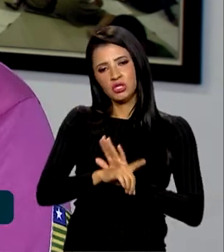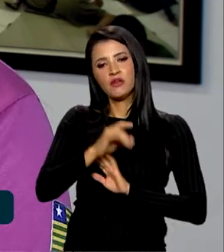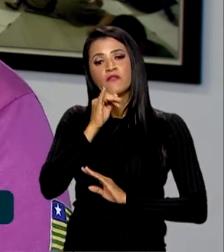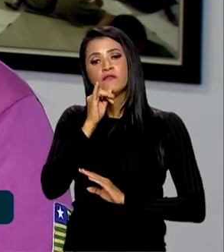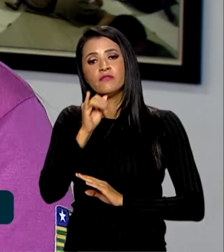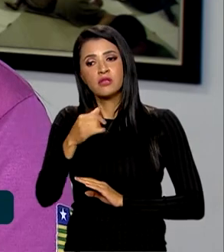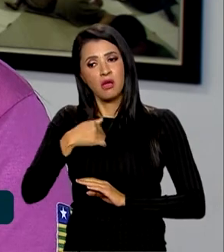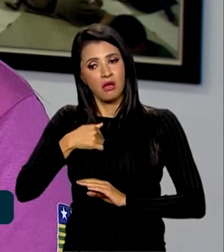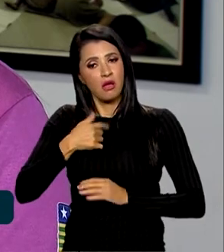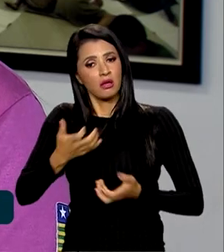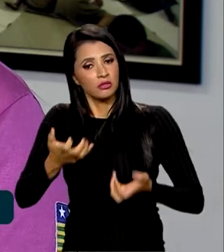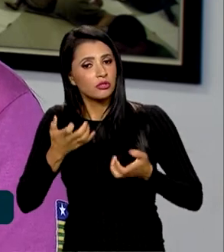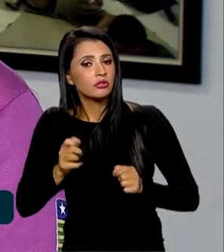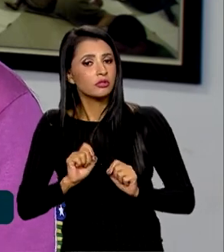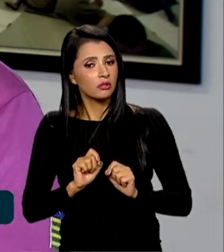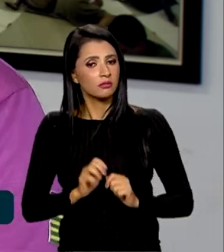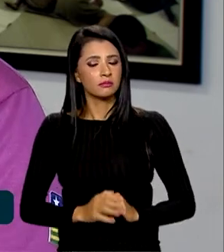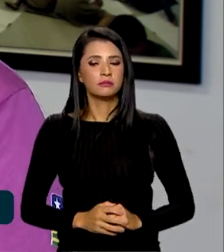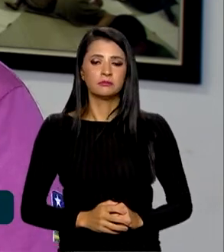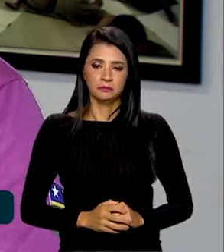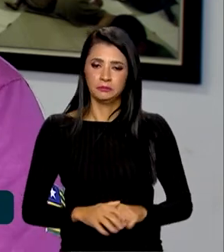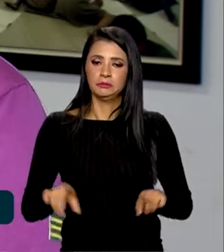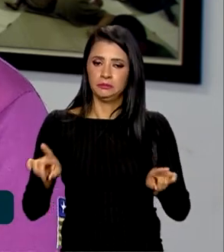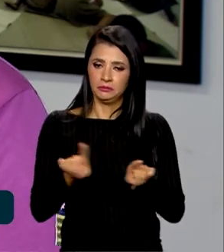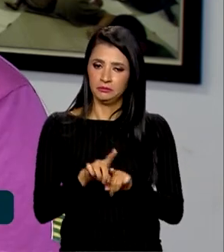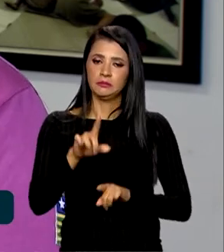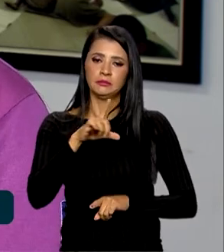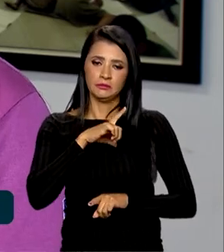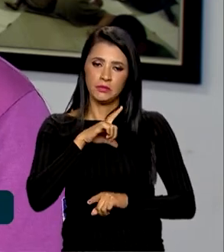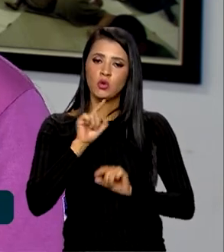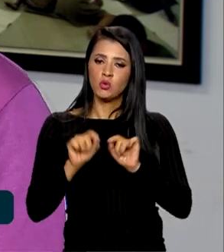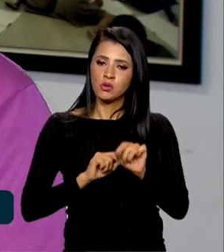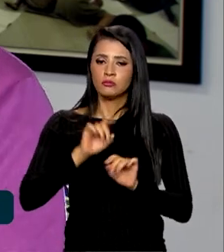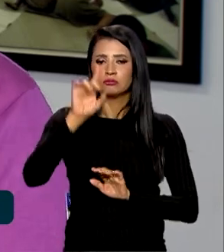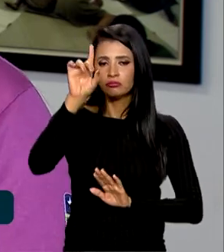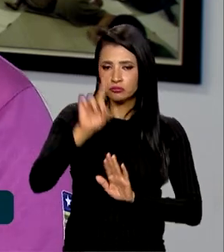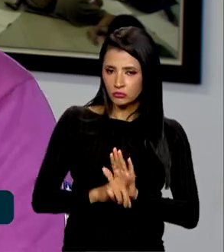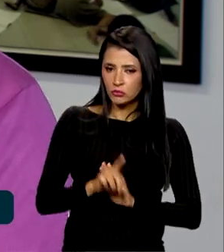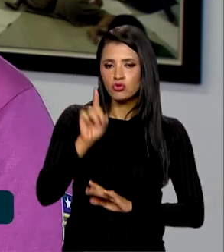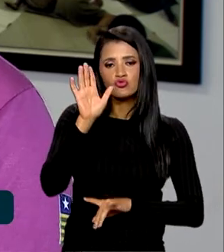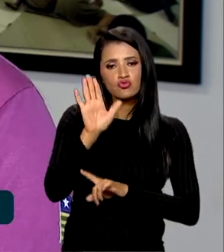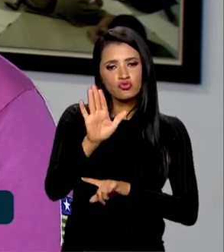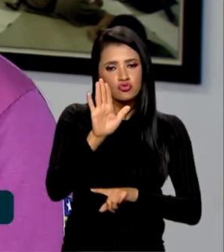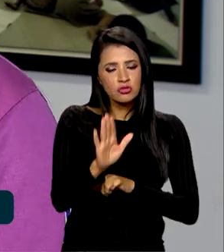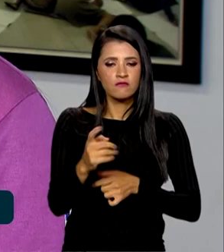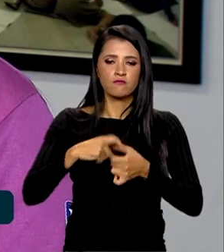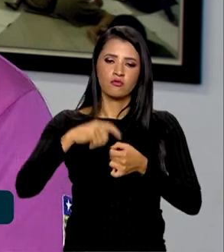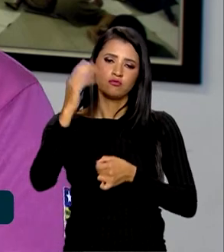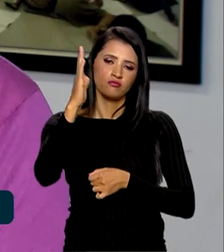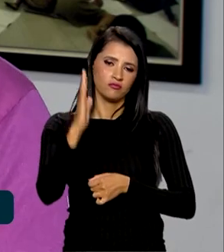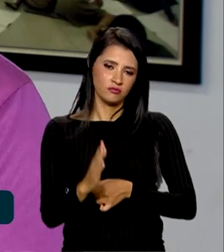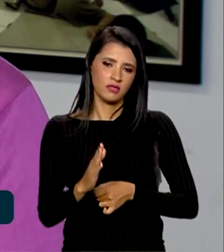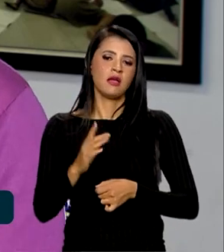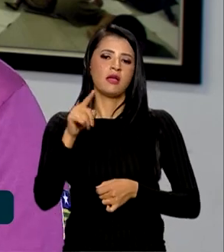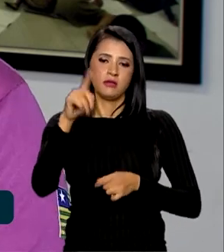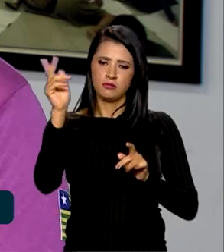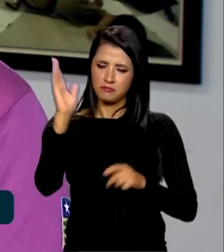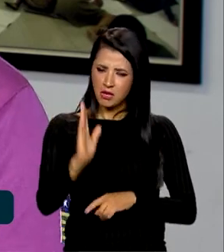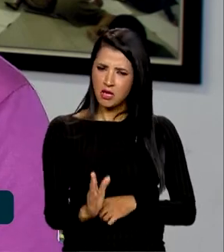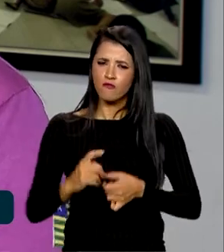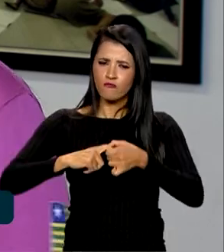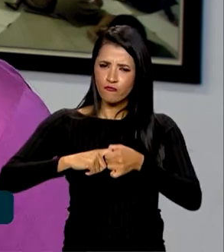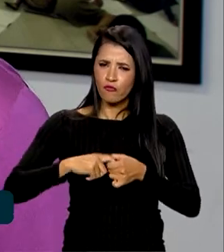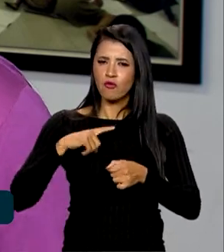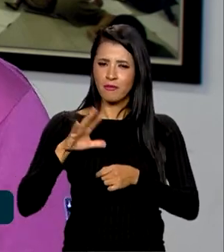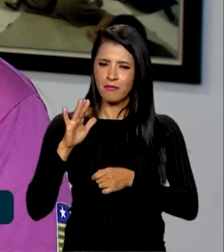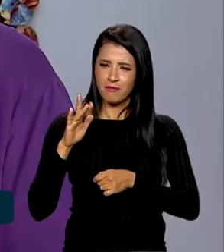o que as Margaridas querem. E nós estamos tendo, sobretudo, o direito de ajudar a reconstruir esse país. E esse país vai ser reconstruído pelas